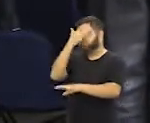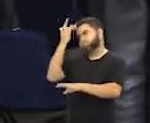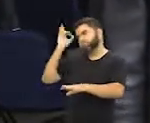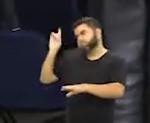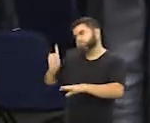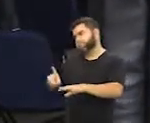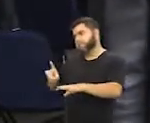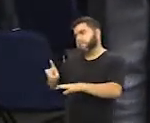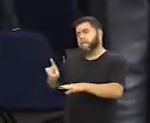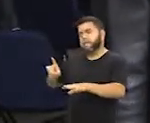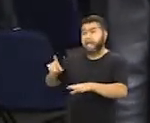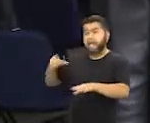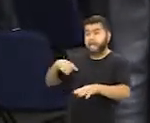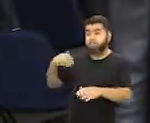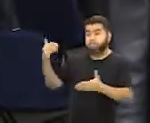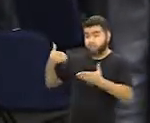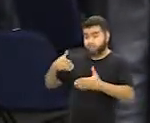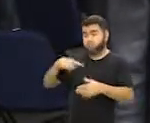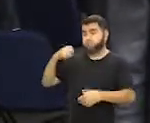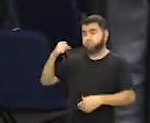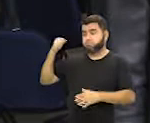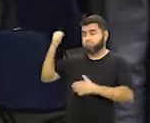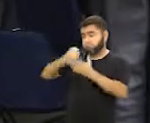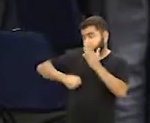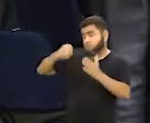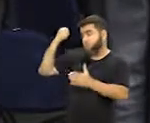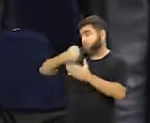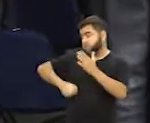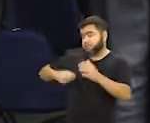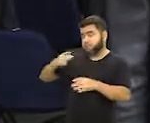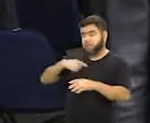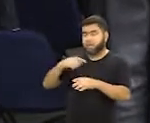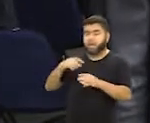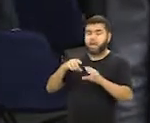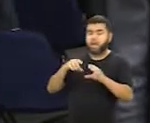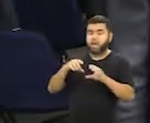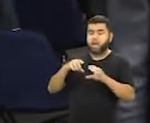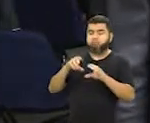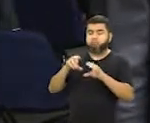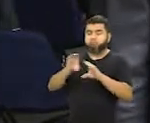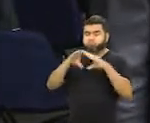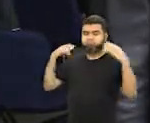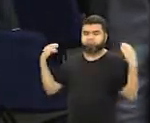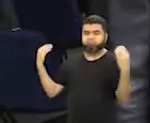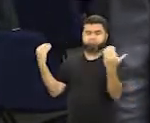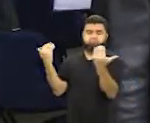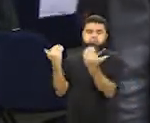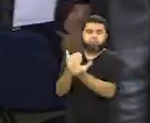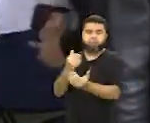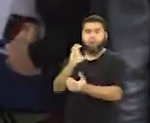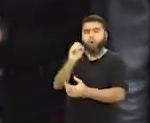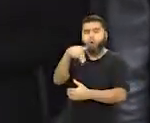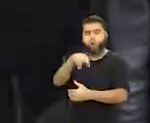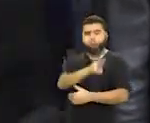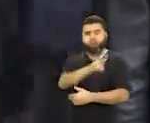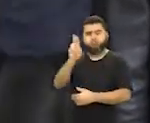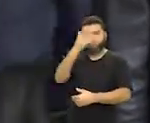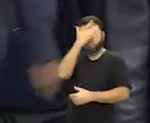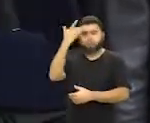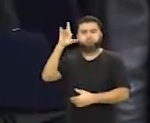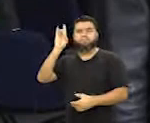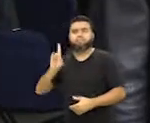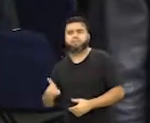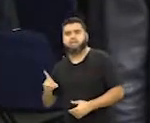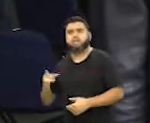Ela vem para ratificar as conquistas que nós já tivemos em âmbito internacional com a Convenção dos Direitos da Pessoa com